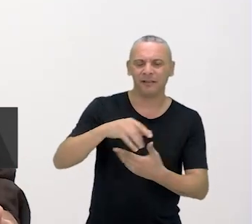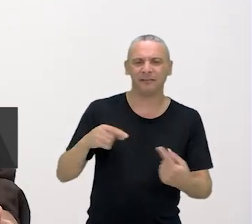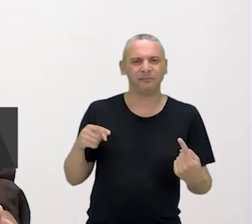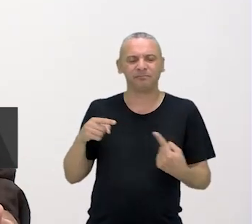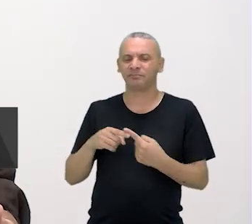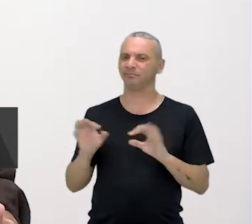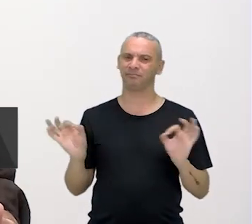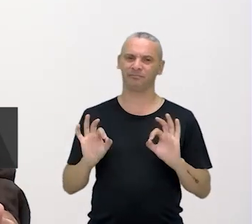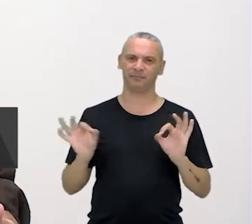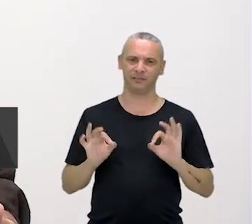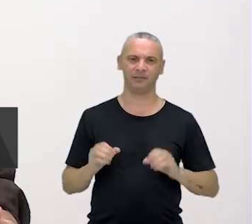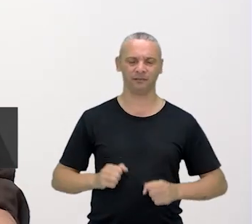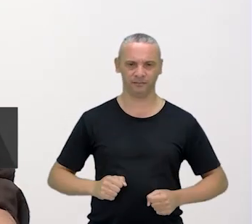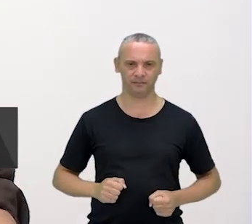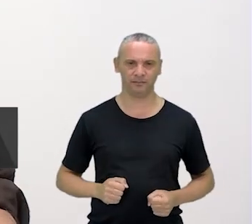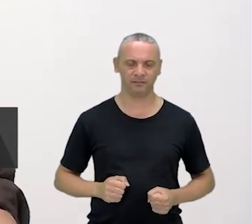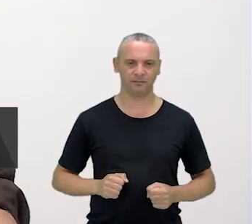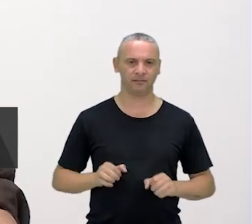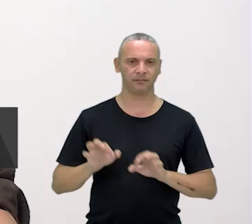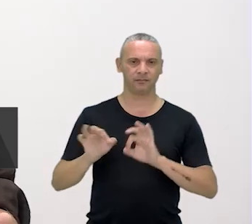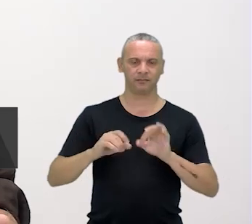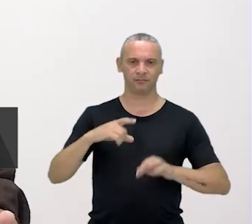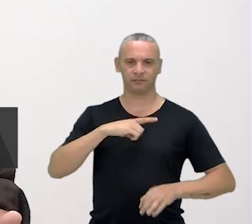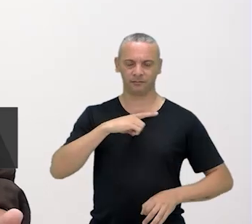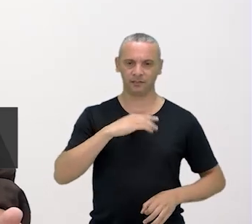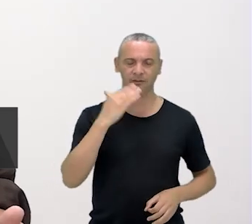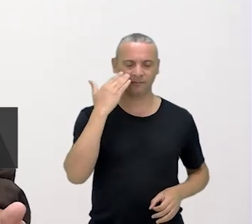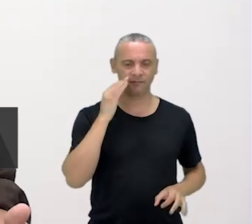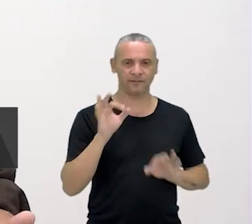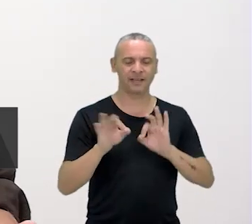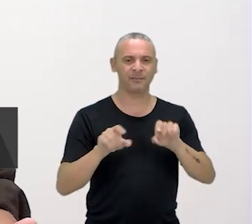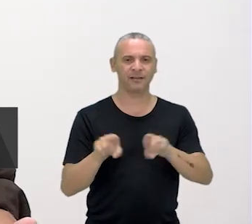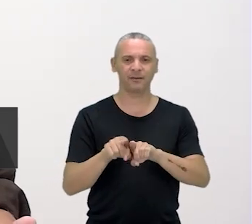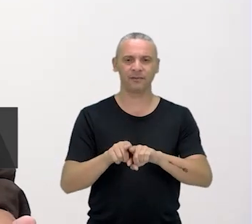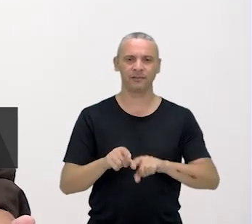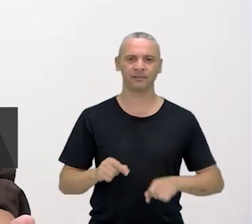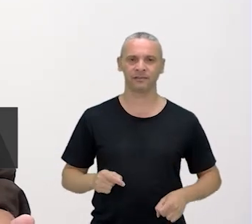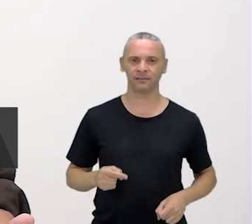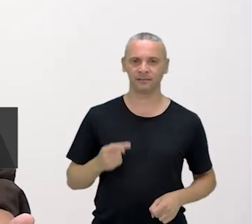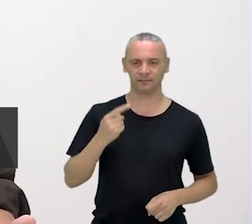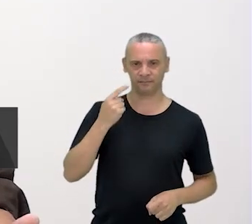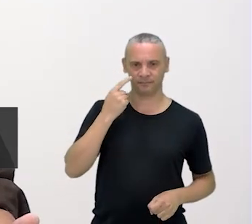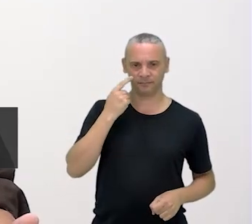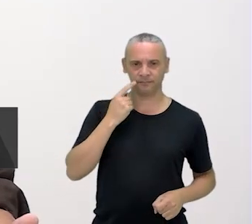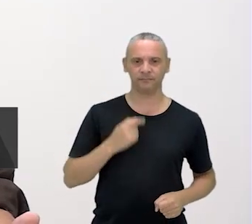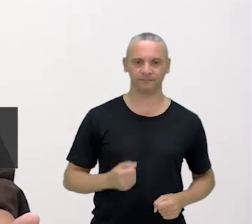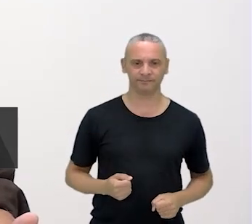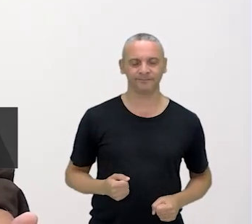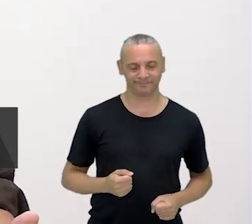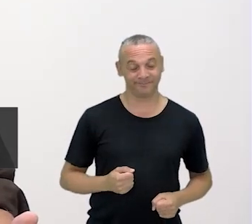categoria, tá? Onde você vale menos que um melão podre.